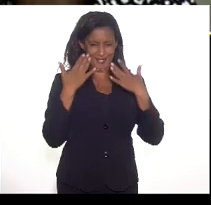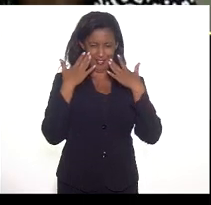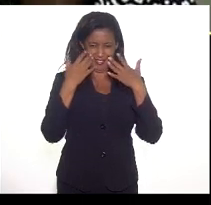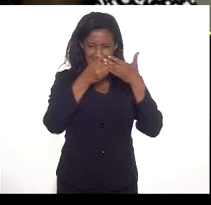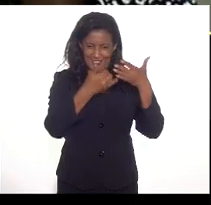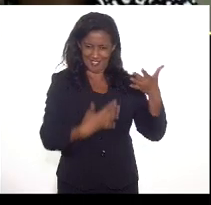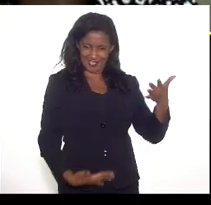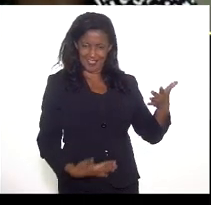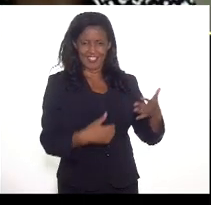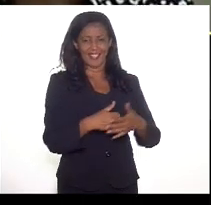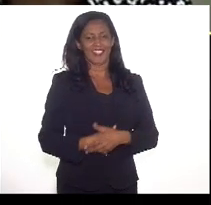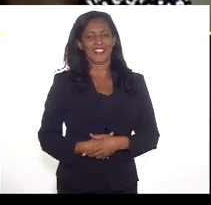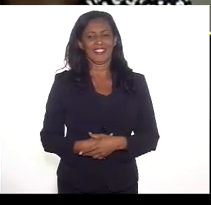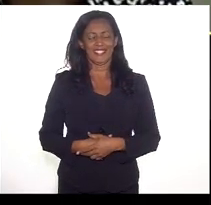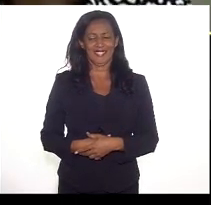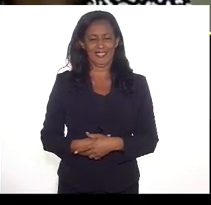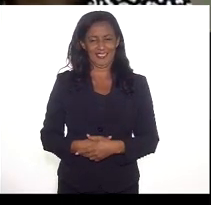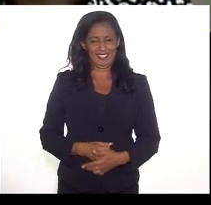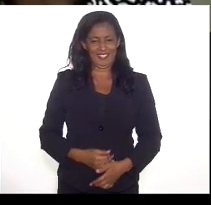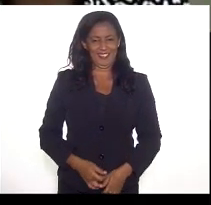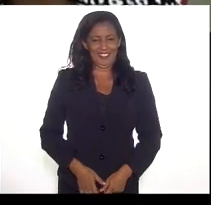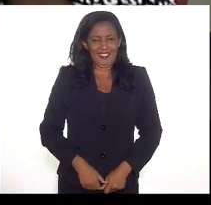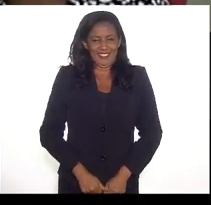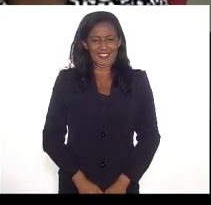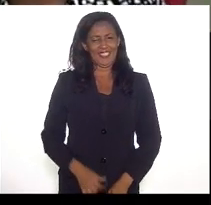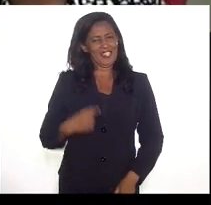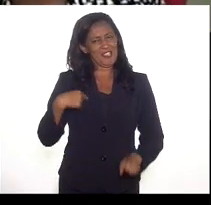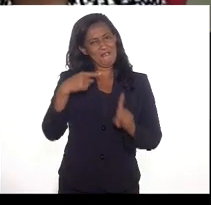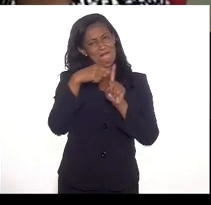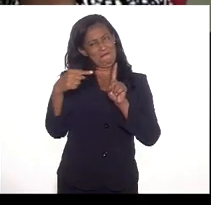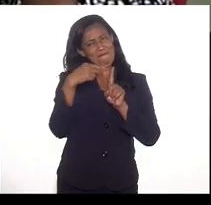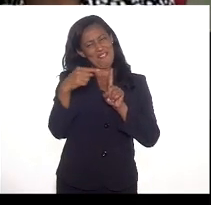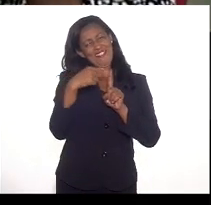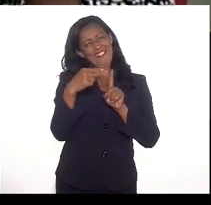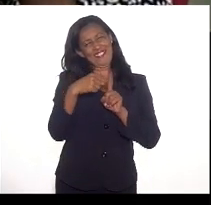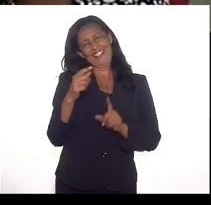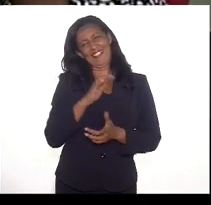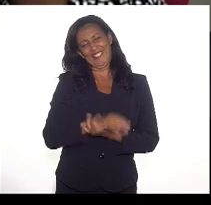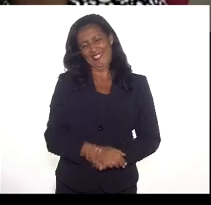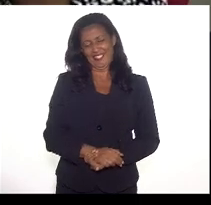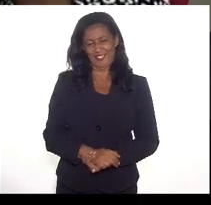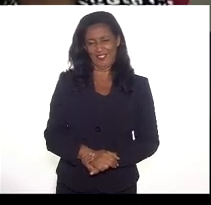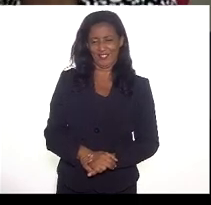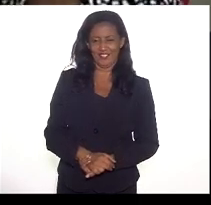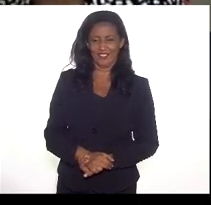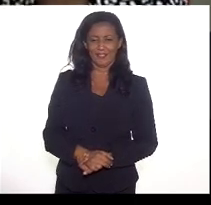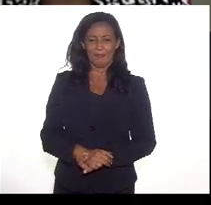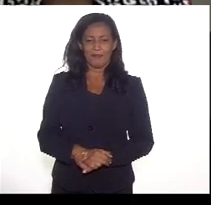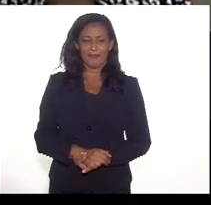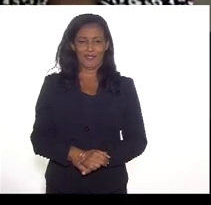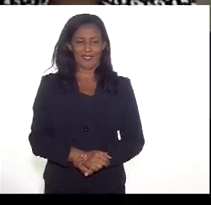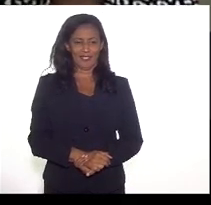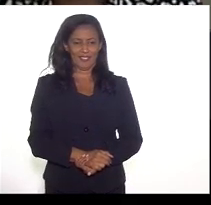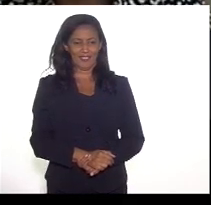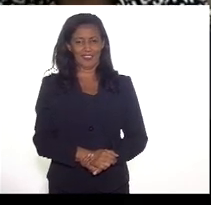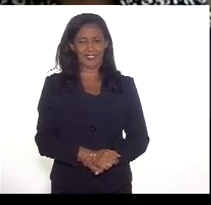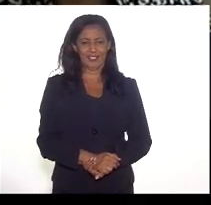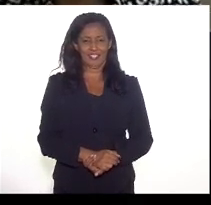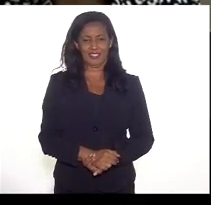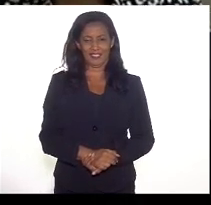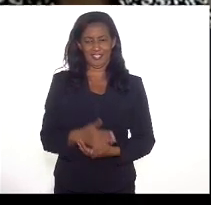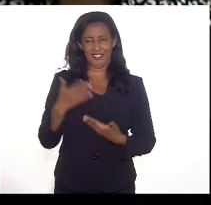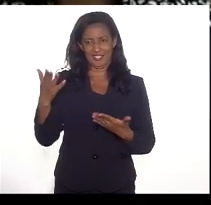manifestação. Sempre lembrando aqui o número 12. Eu vou usar a metade e deixar a outra metade para o nobre companheiro Valdec